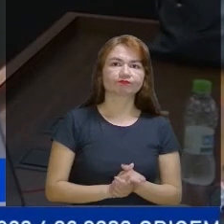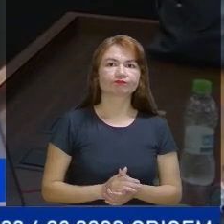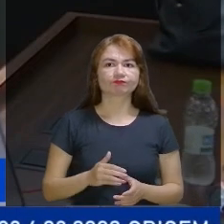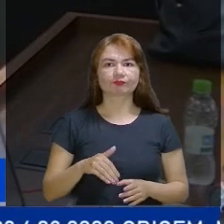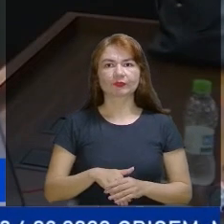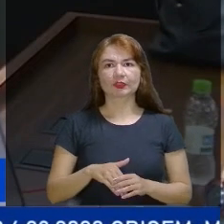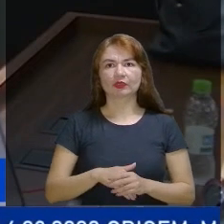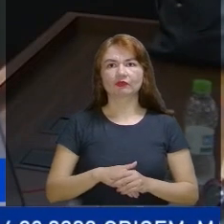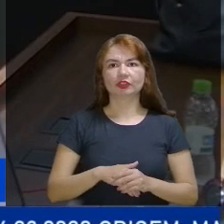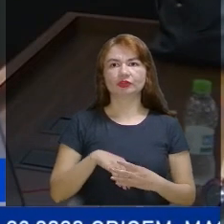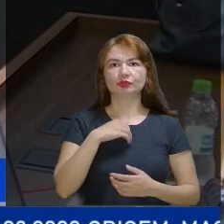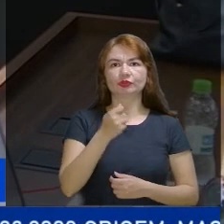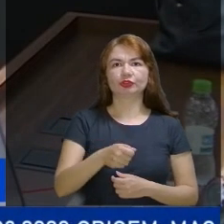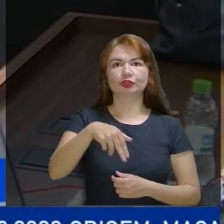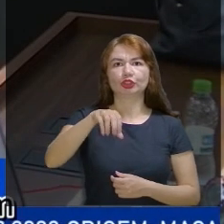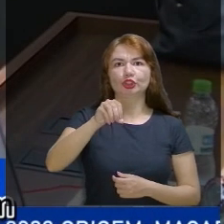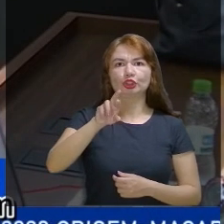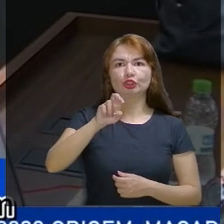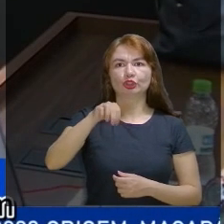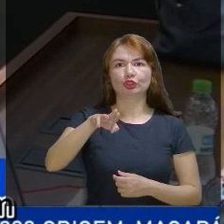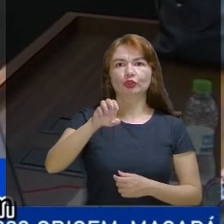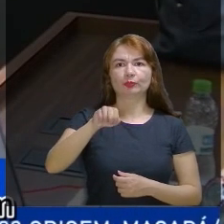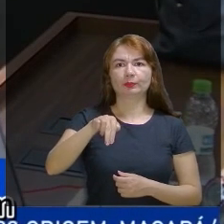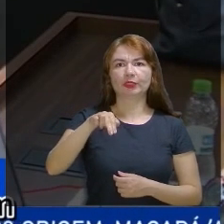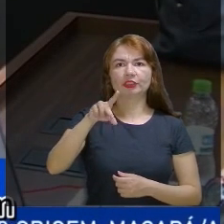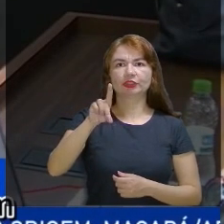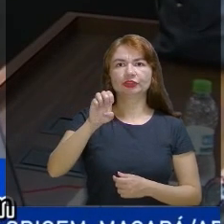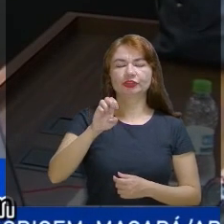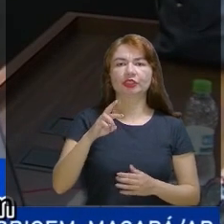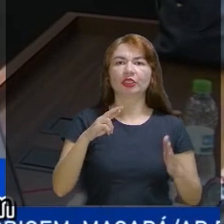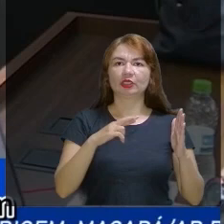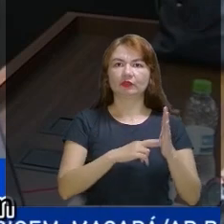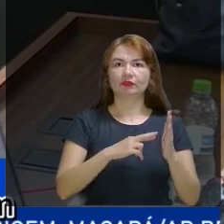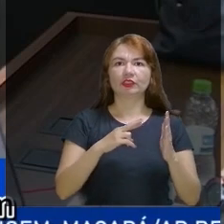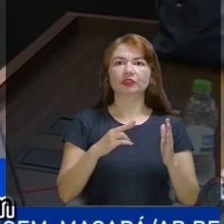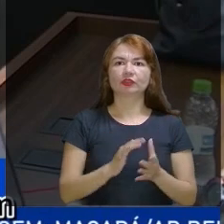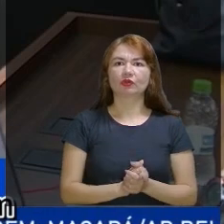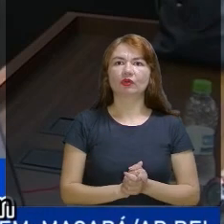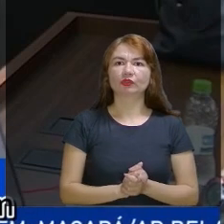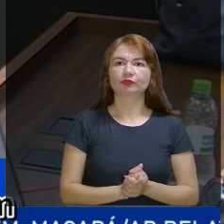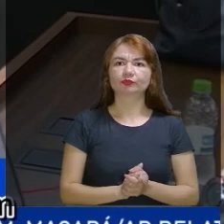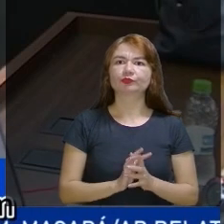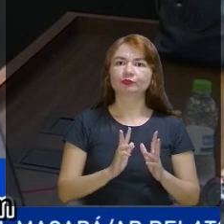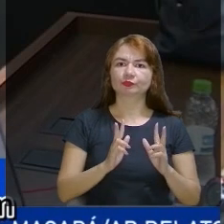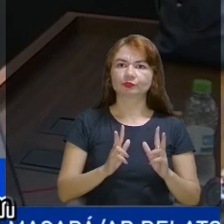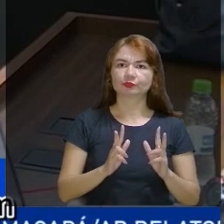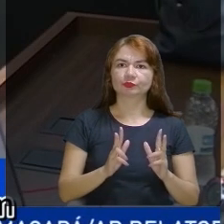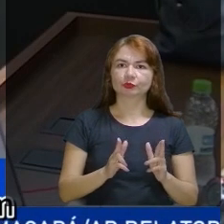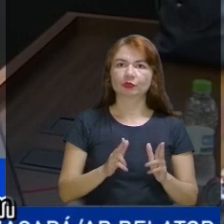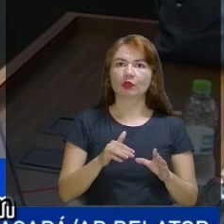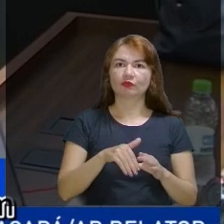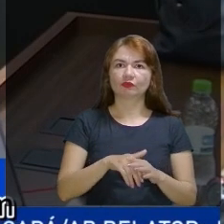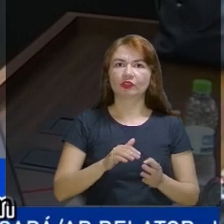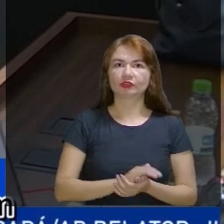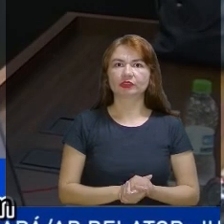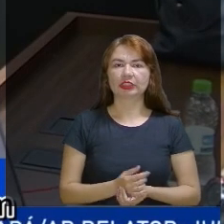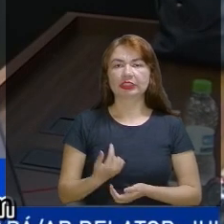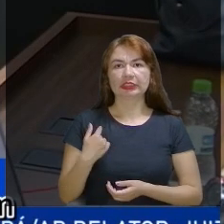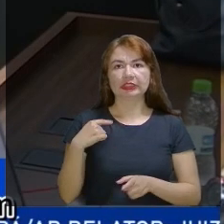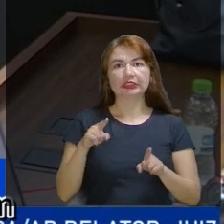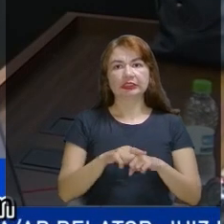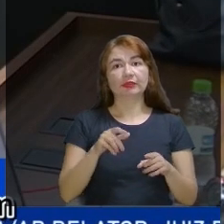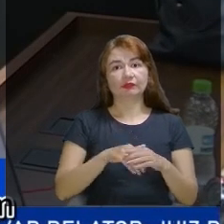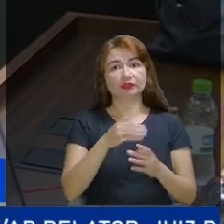juiz Normandes Souza? Eu vou seguir o relator, até porque eu também tinha votado da forma que ele